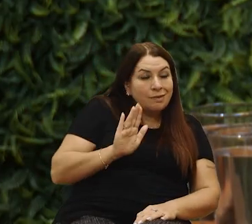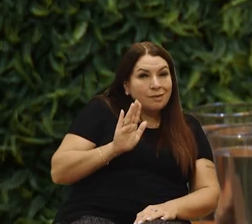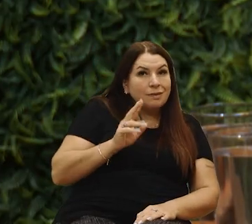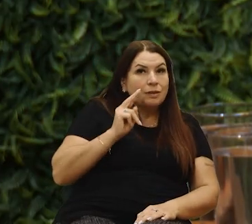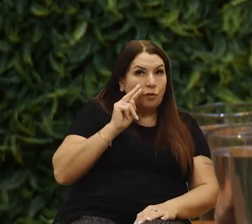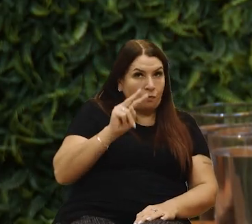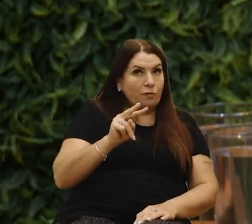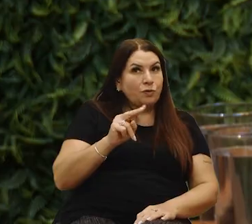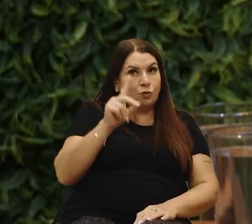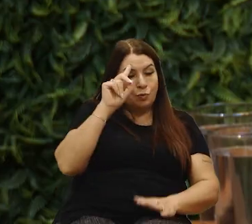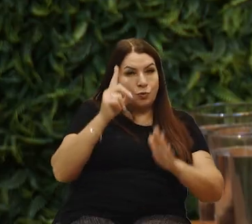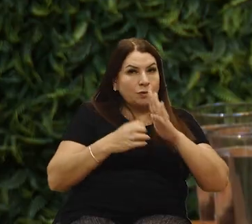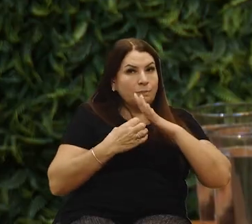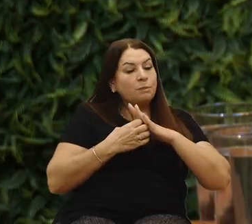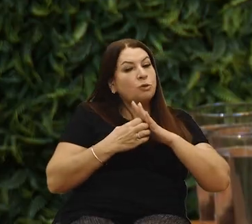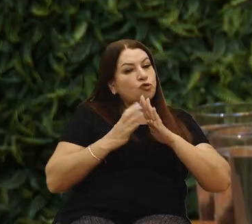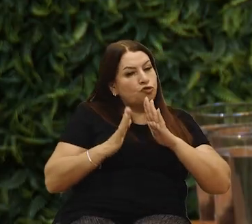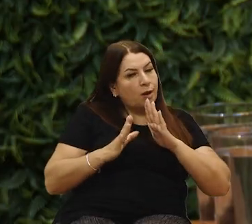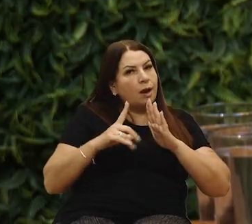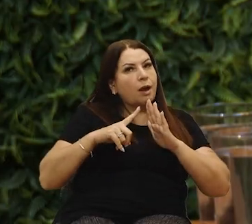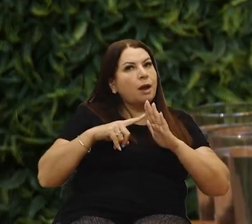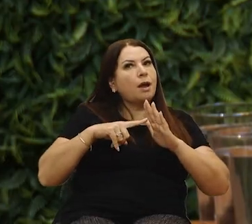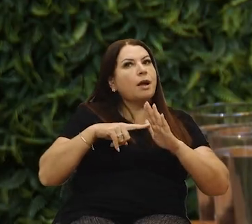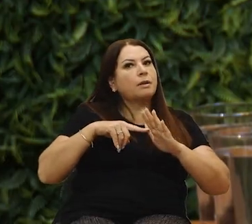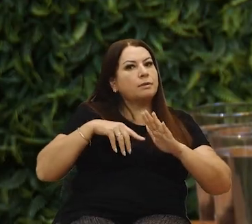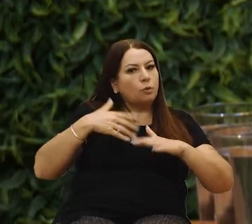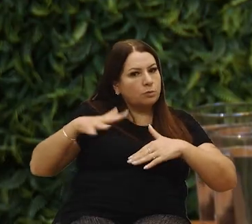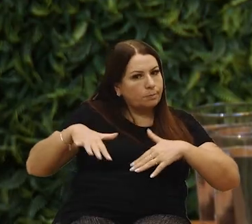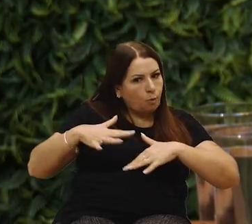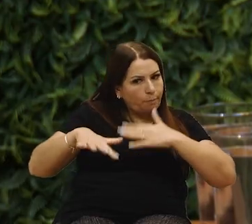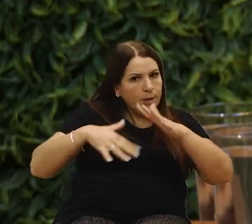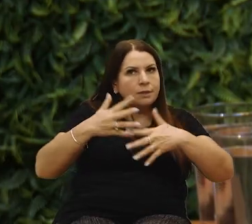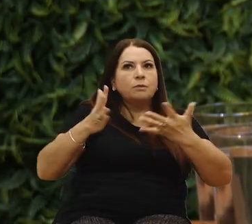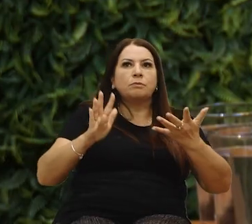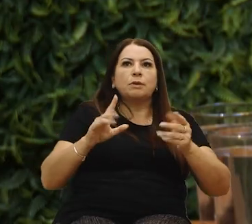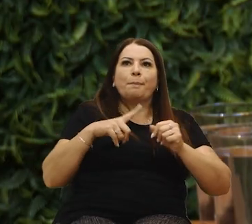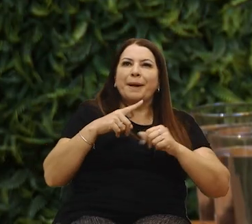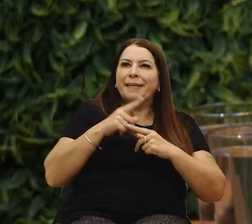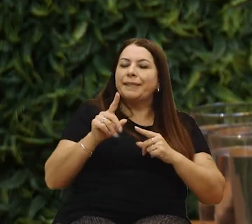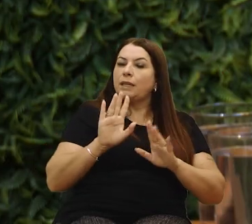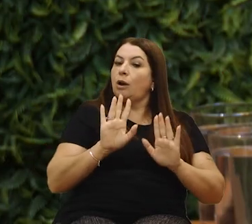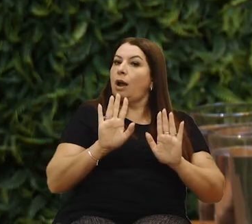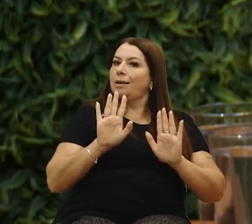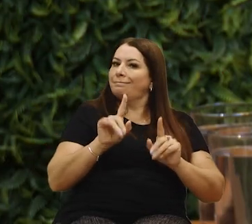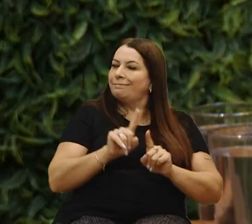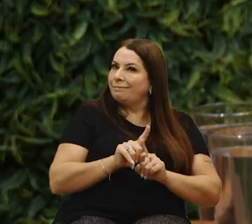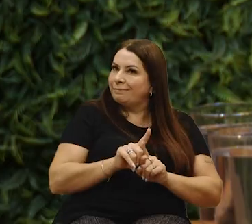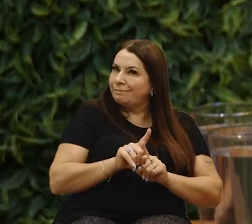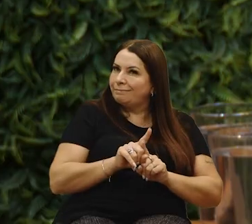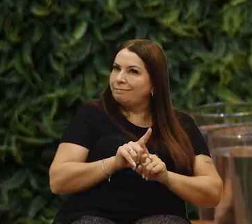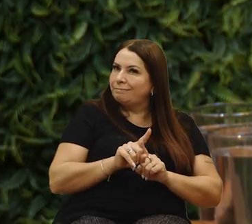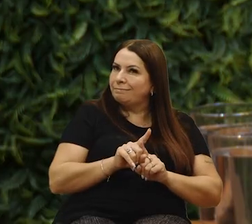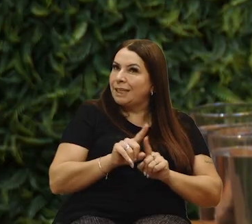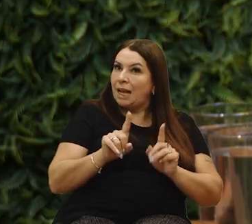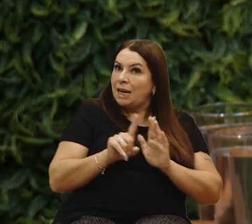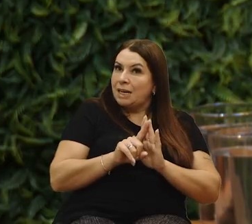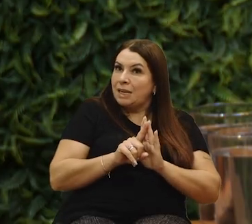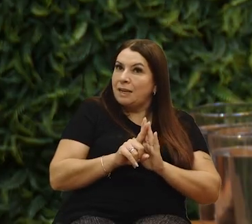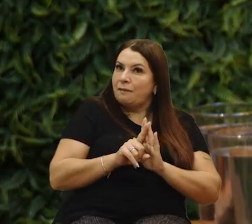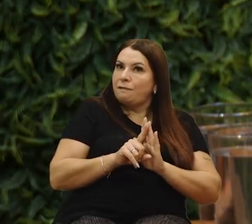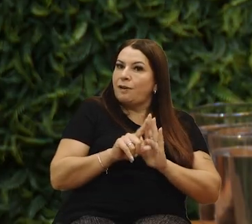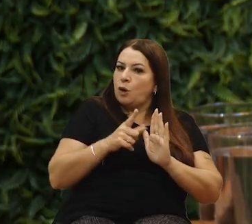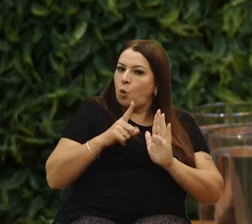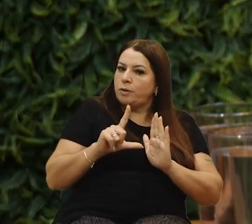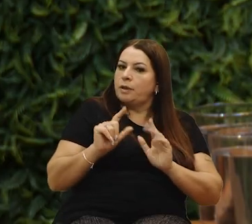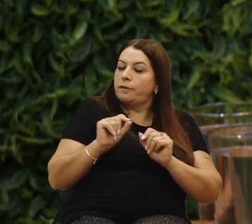eu vejo que os empresários já estão se mobilizando. Mas ainda tem aquilo, ops, a lei vai me alcançar, então